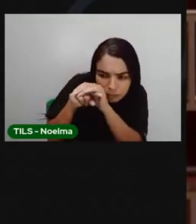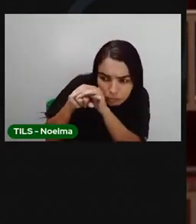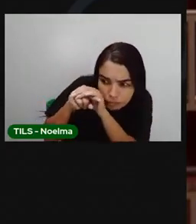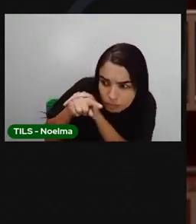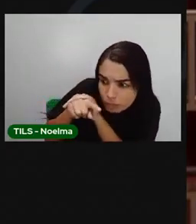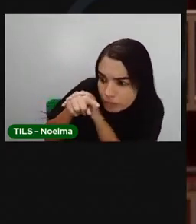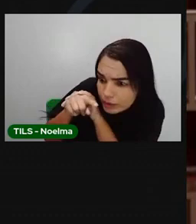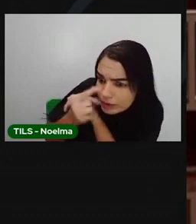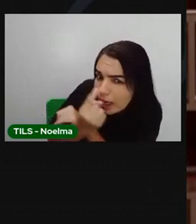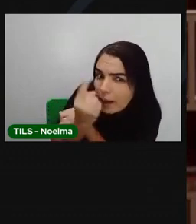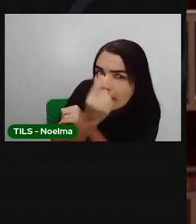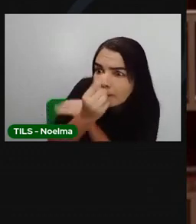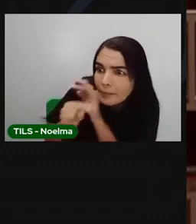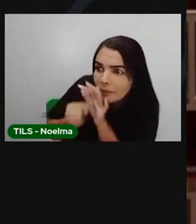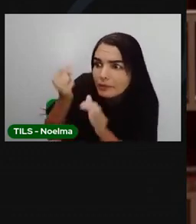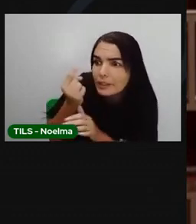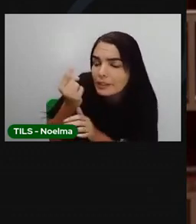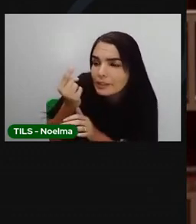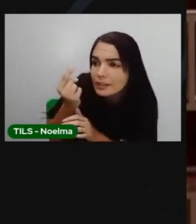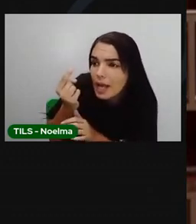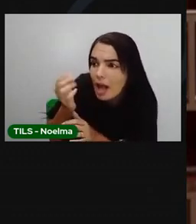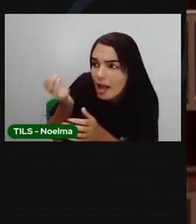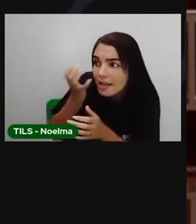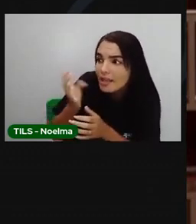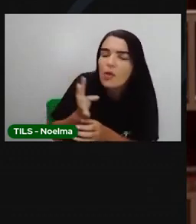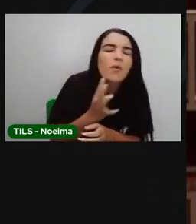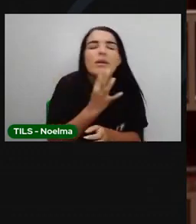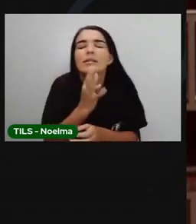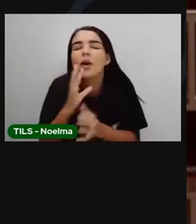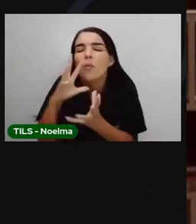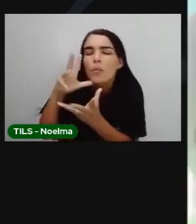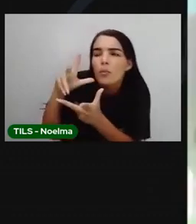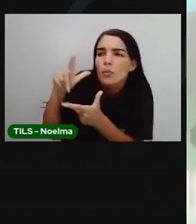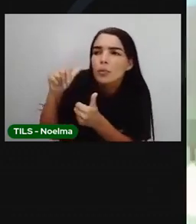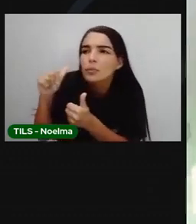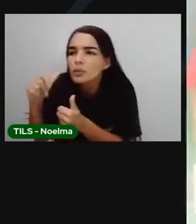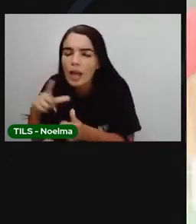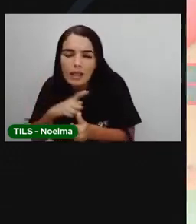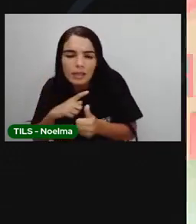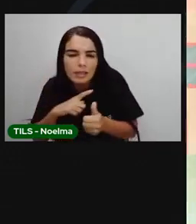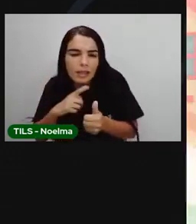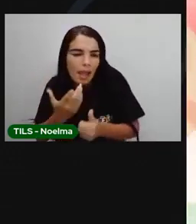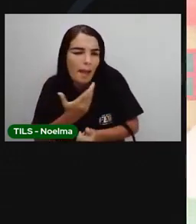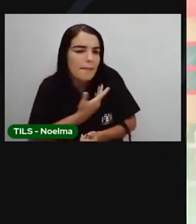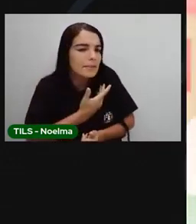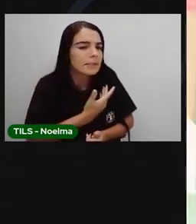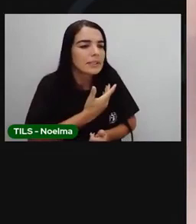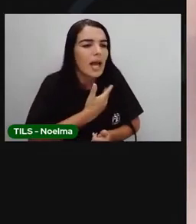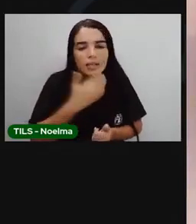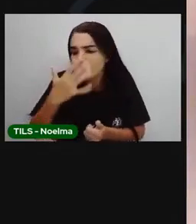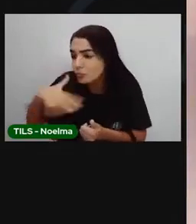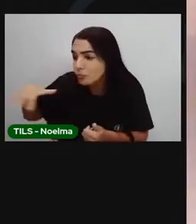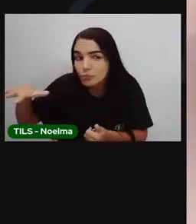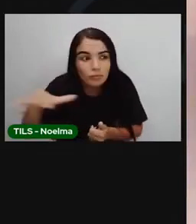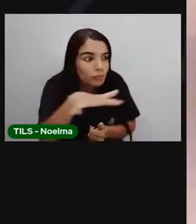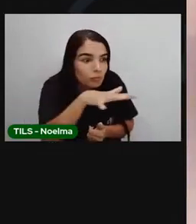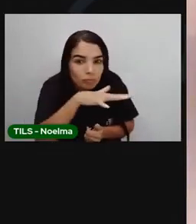Queria conhecer o mundo e travar relações com tanta coisa bonita de que falavam os seus amigos.